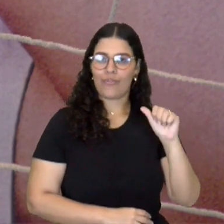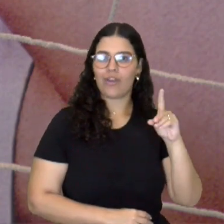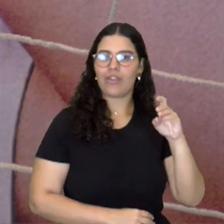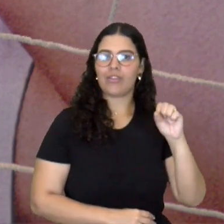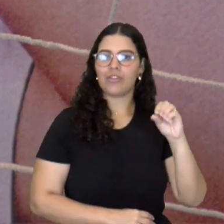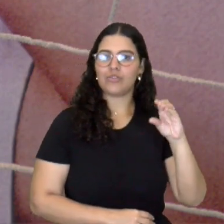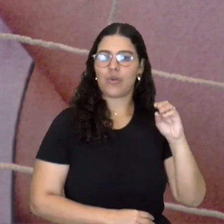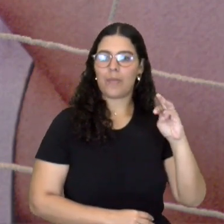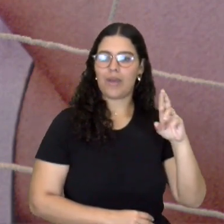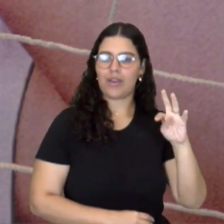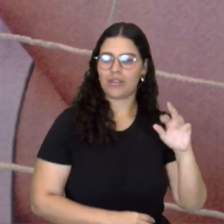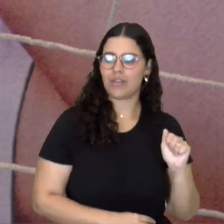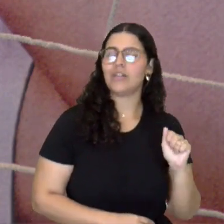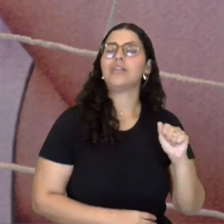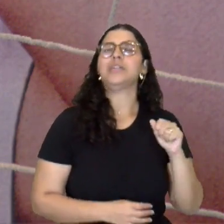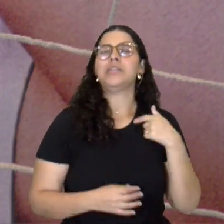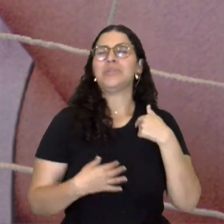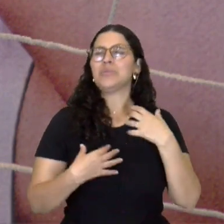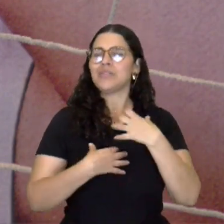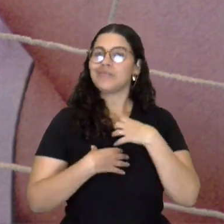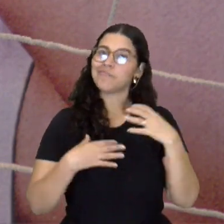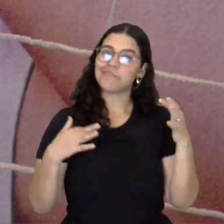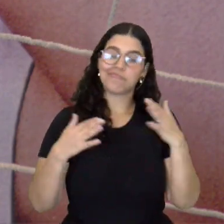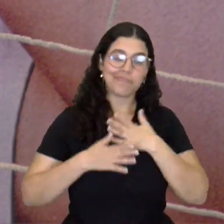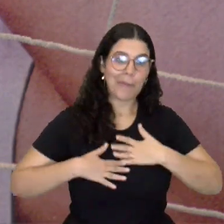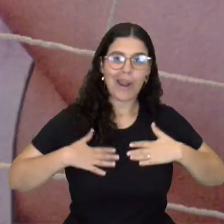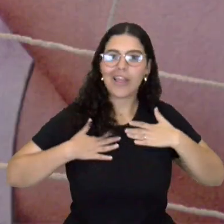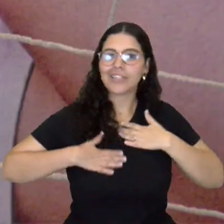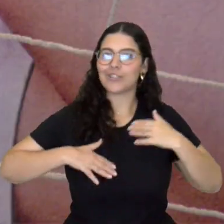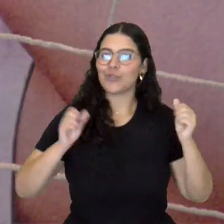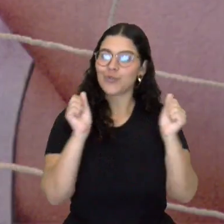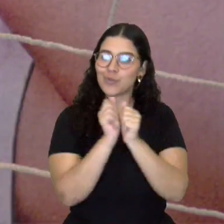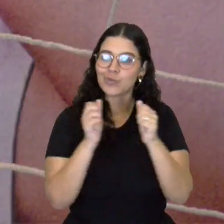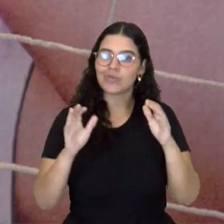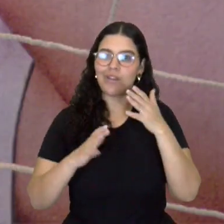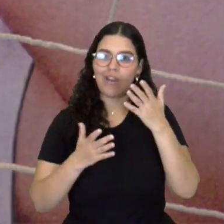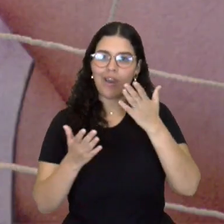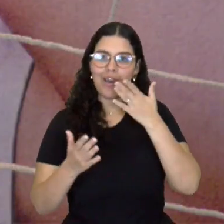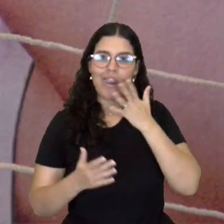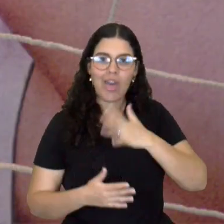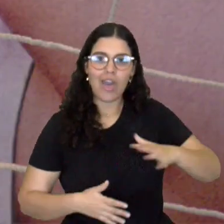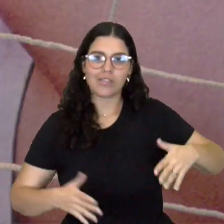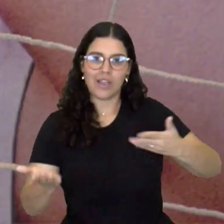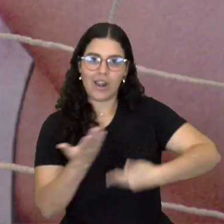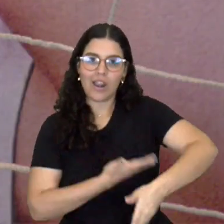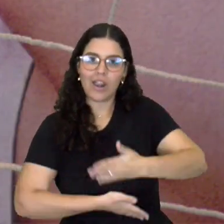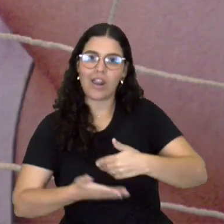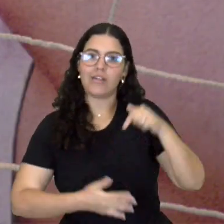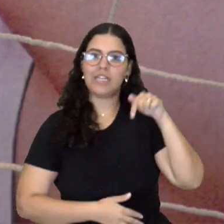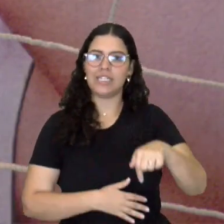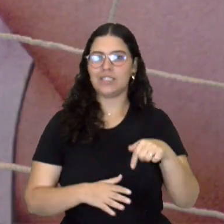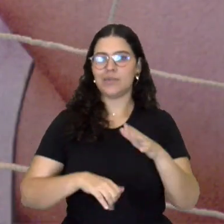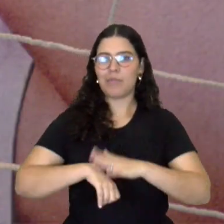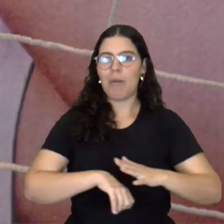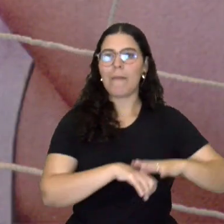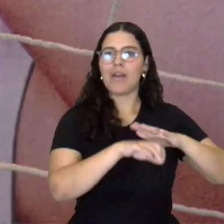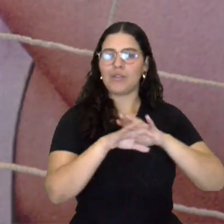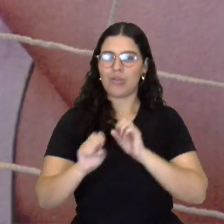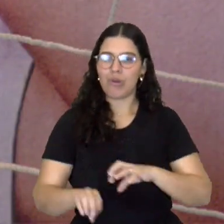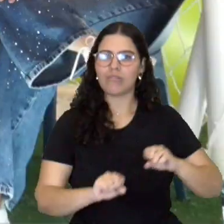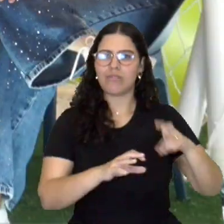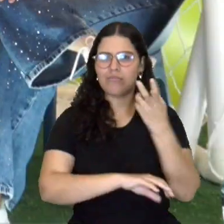Tibúrcio. E é sempre um prazer estar envolvendo as crianças nesses festivais de programação, robótica, educação, tecnologia. É um prazer estar